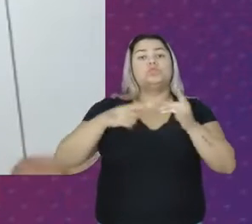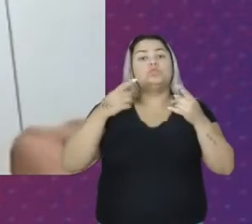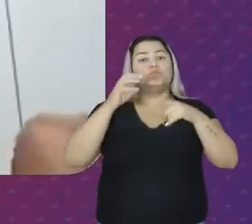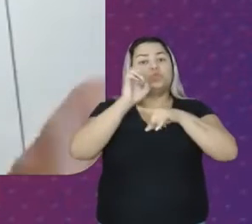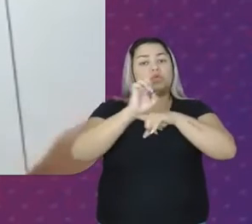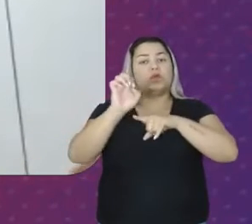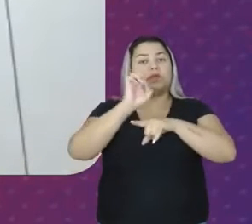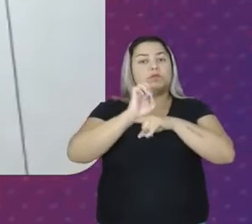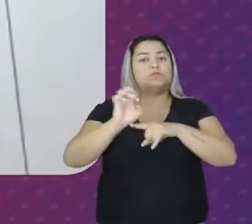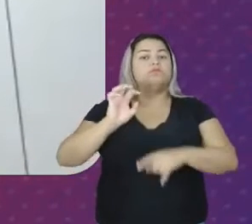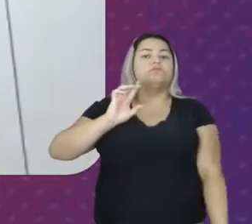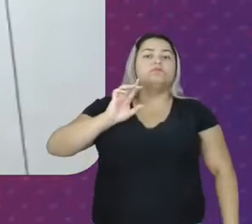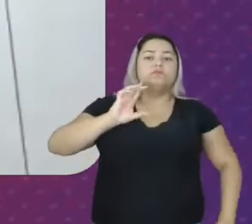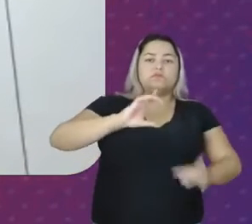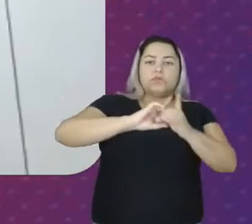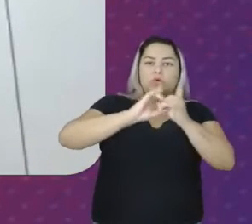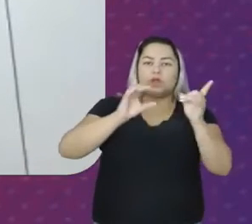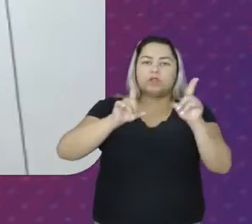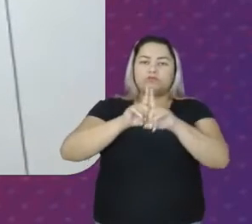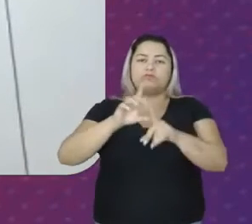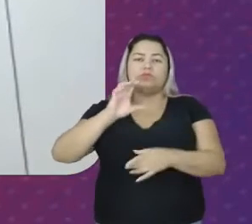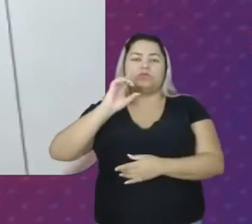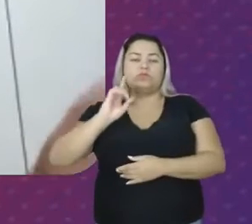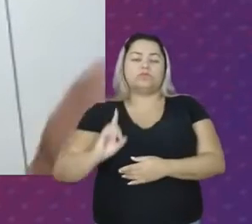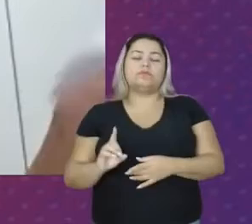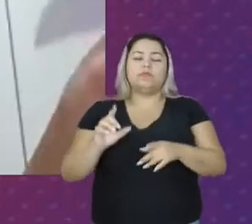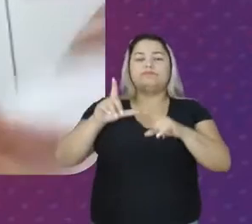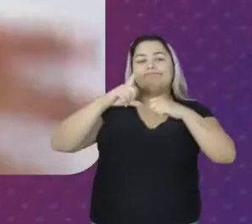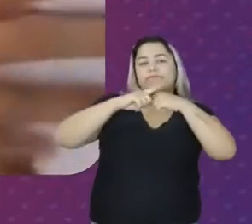de Direito, e ali, no